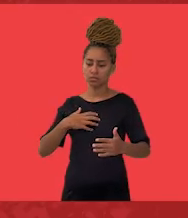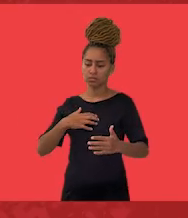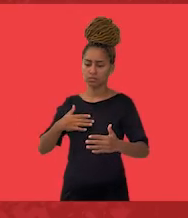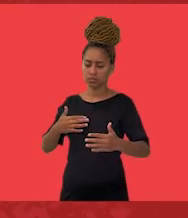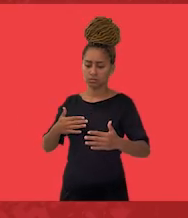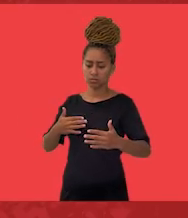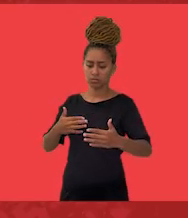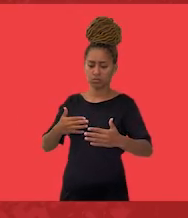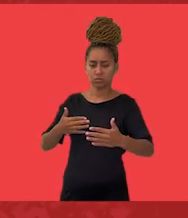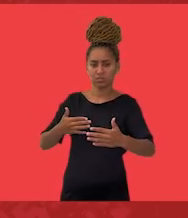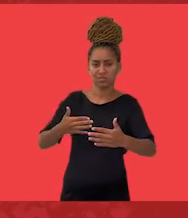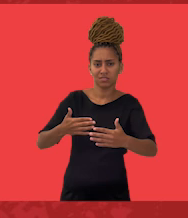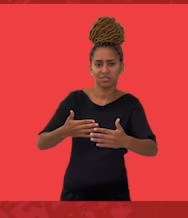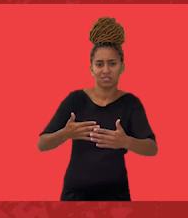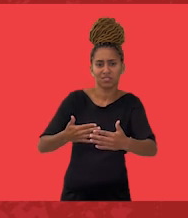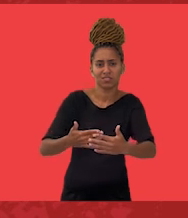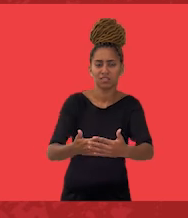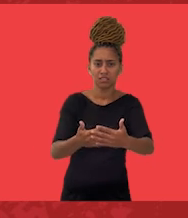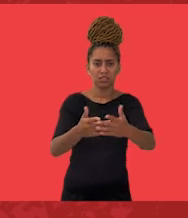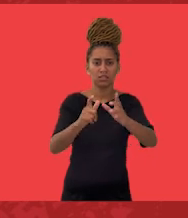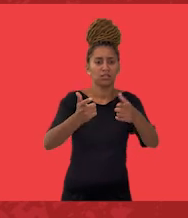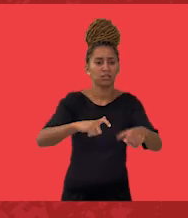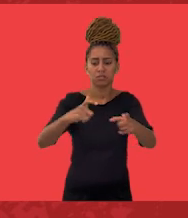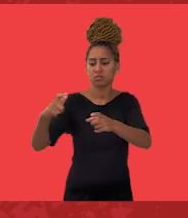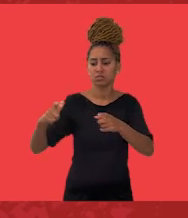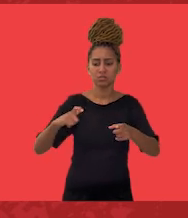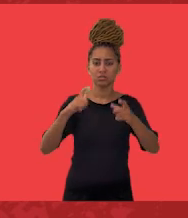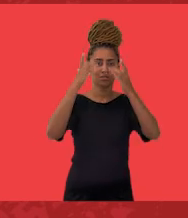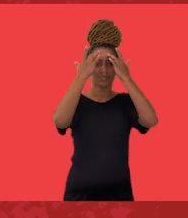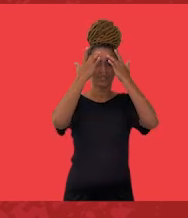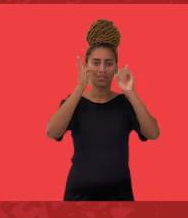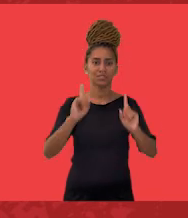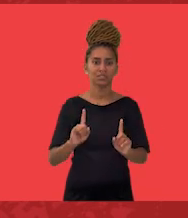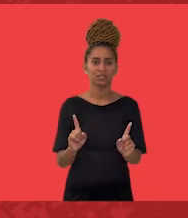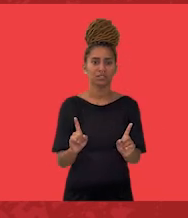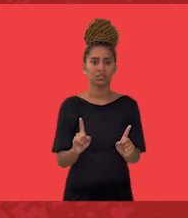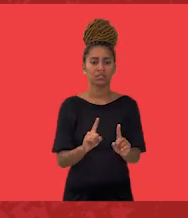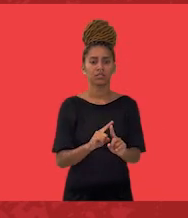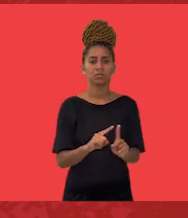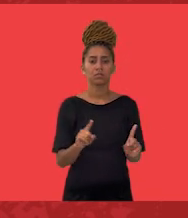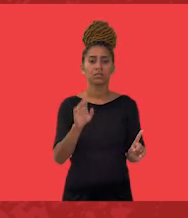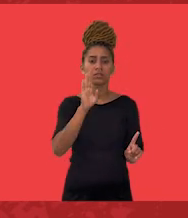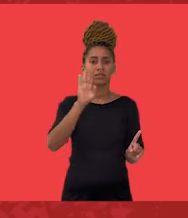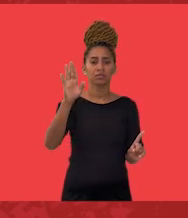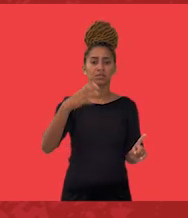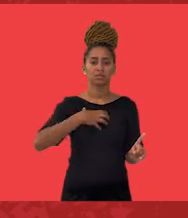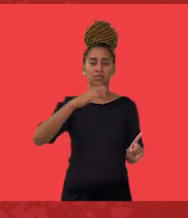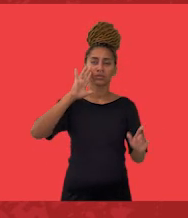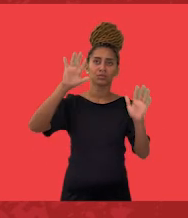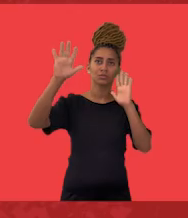Pequena. Numa cama simples, num quartinho cor-de-rosa, numa casa sem